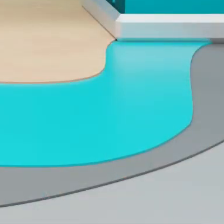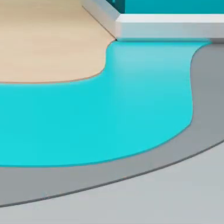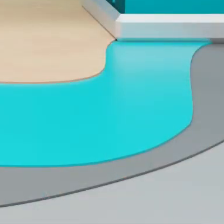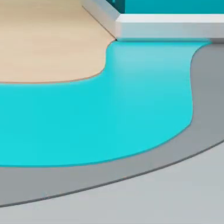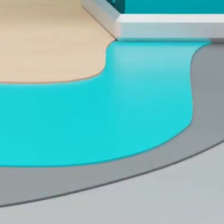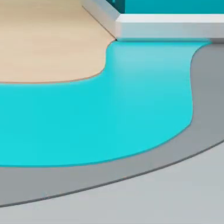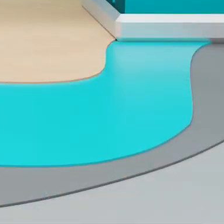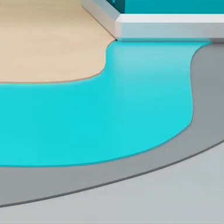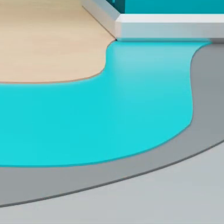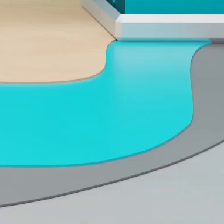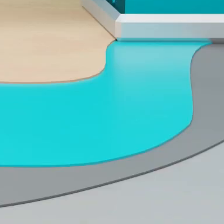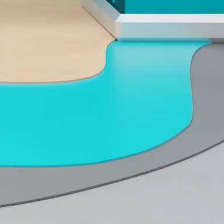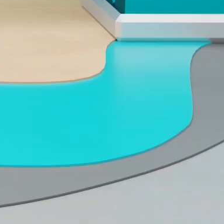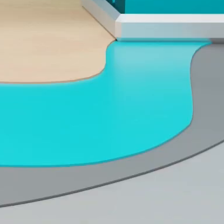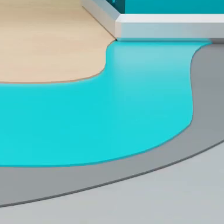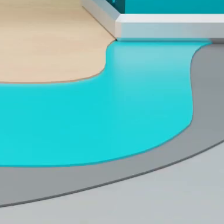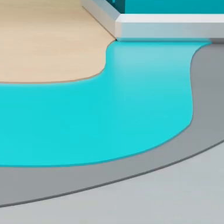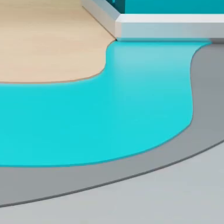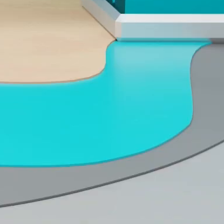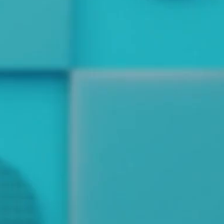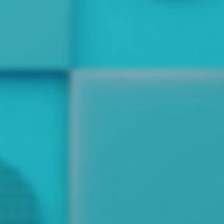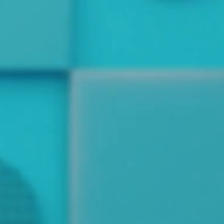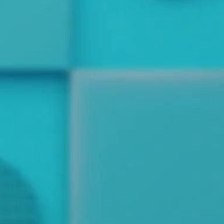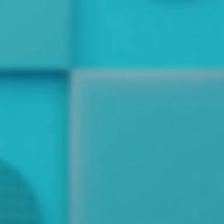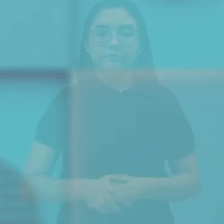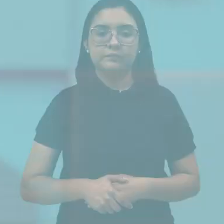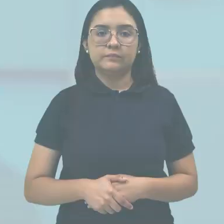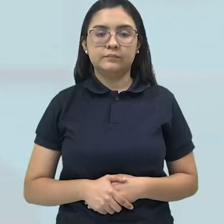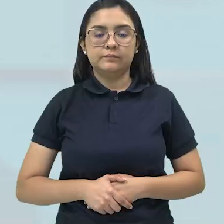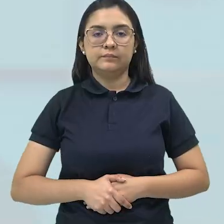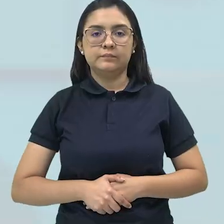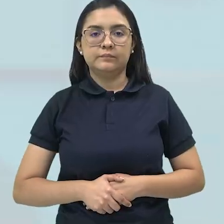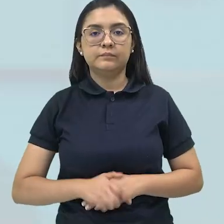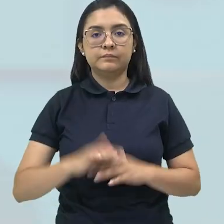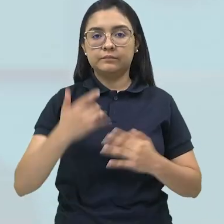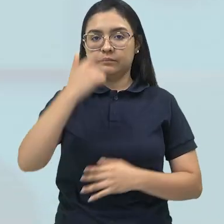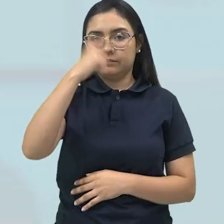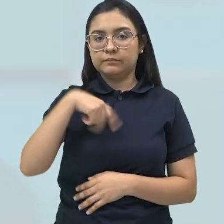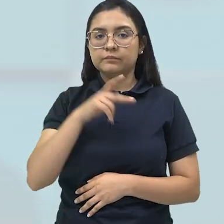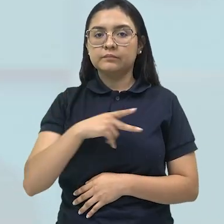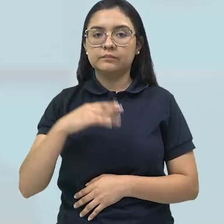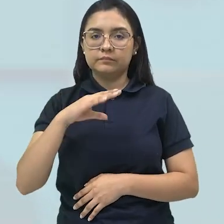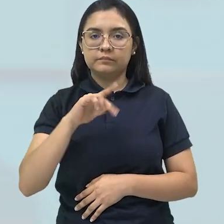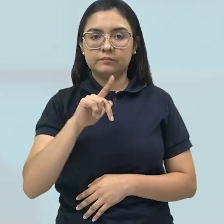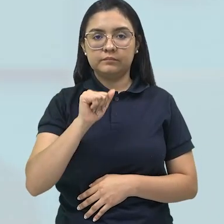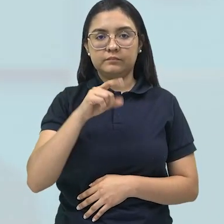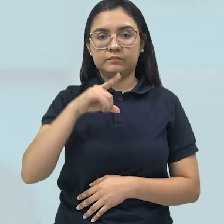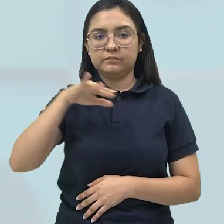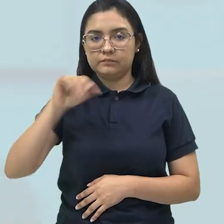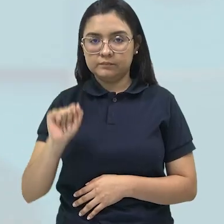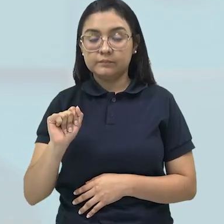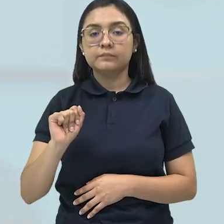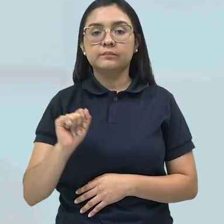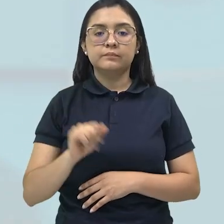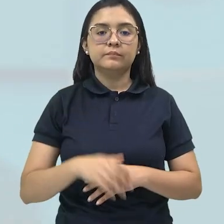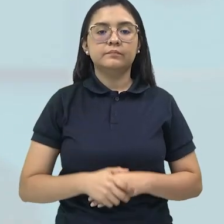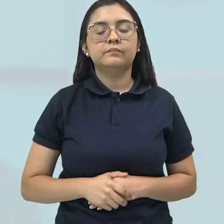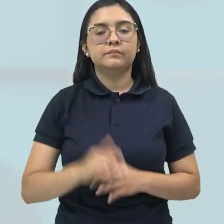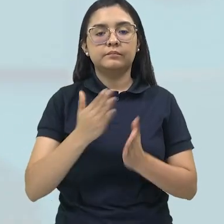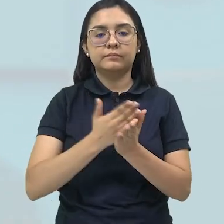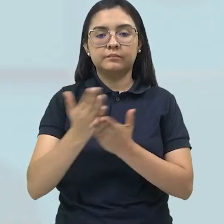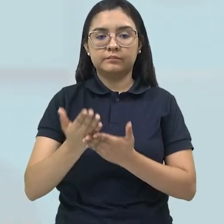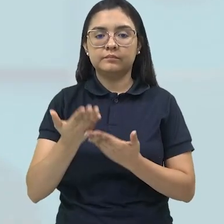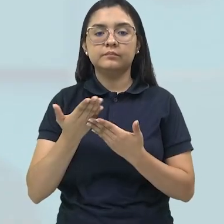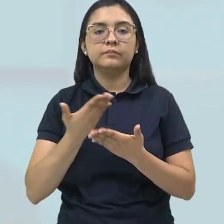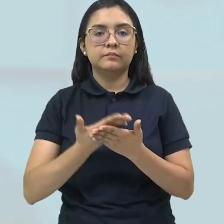what's up? How are you today? Here is Teacher Cláudia Borges, aqui é a professora Cláudia Borges. Nós vamos dar